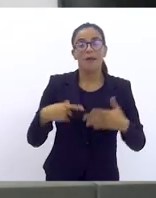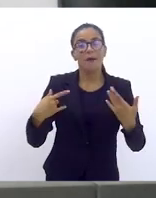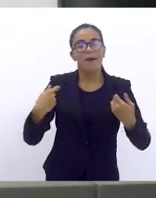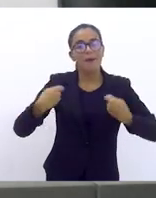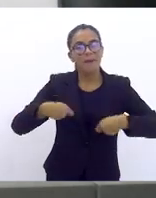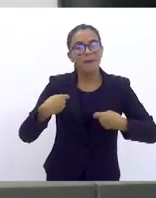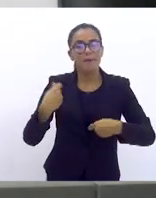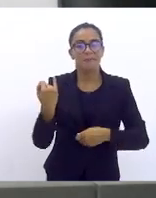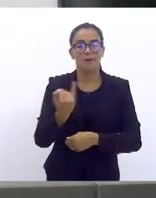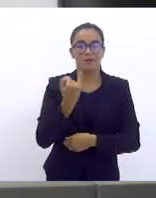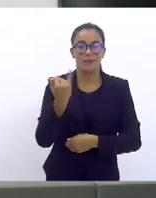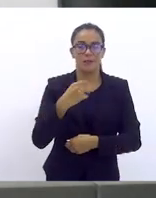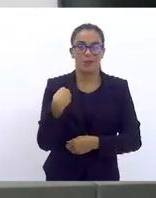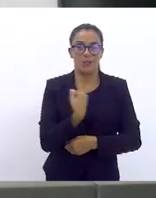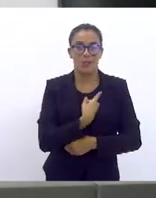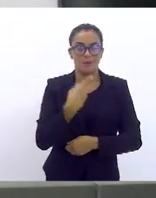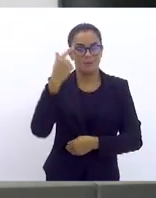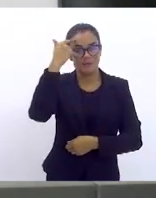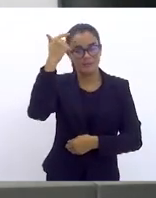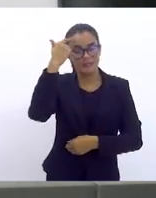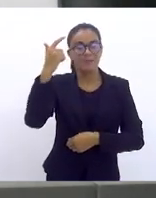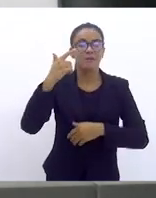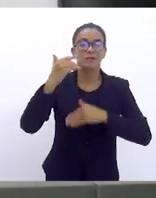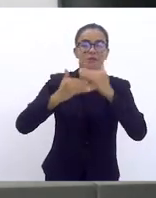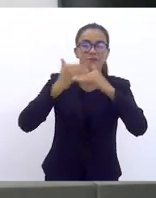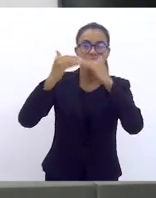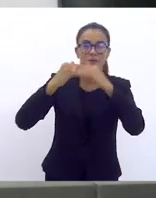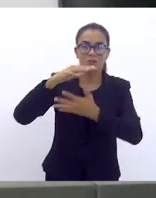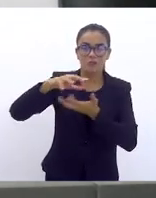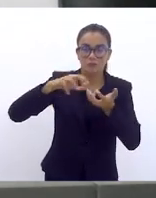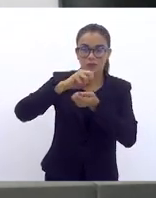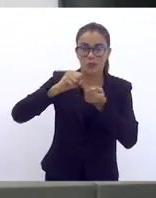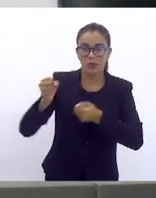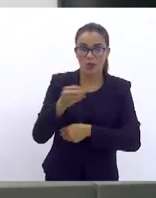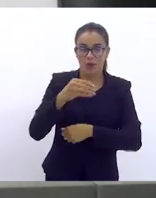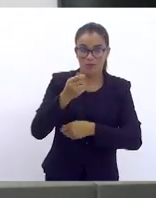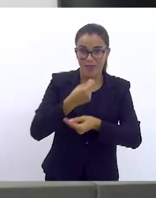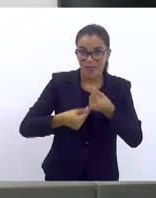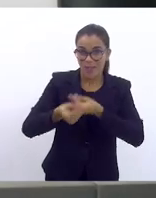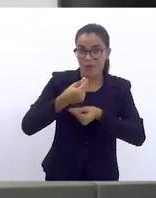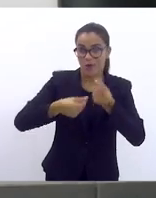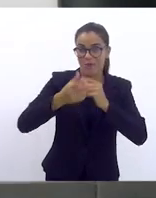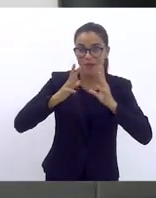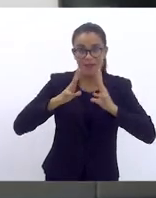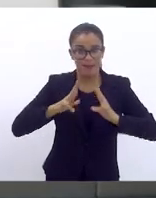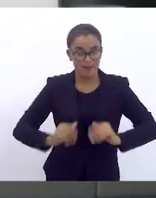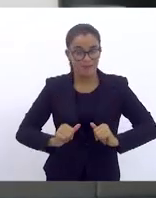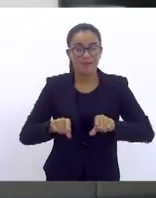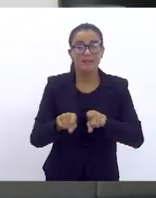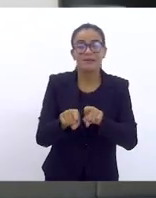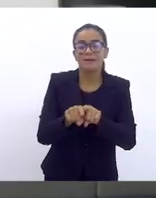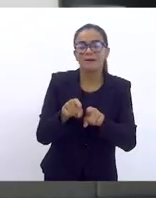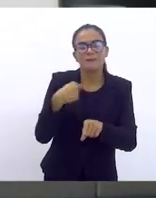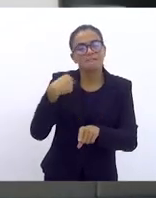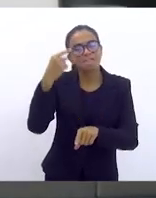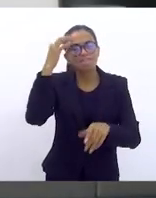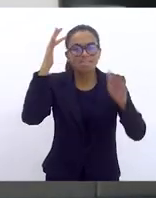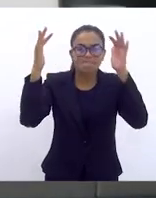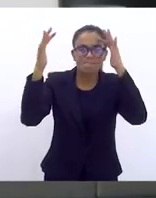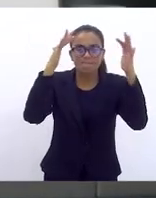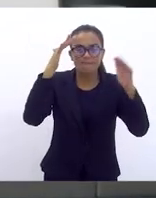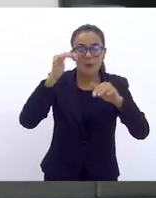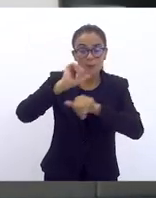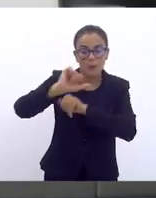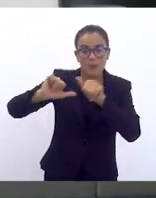tenhamos o desenvolvimento de forma sustentáveis numa nova economia numa economia limpa e considerando a inovação